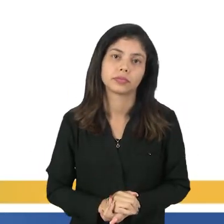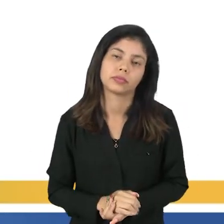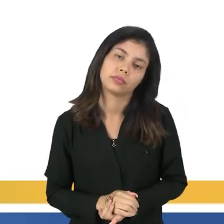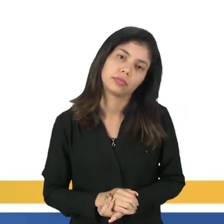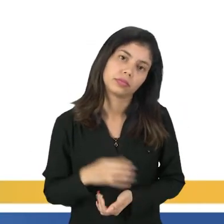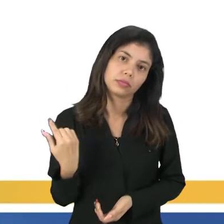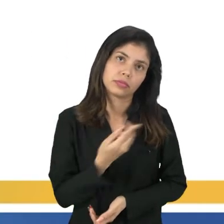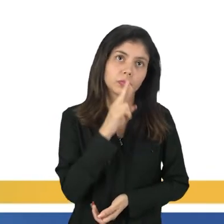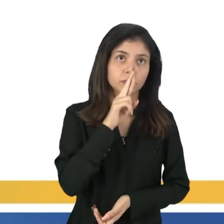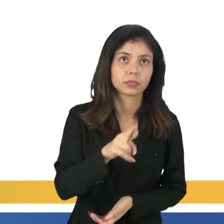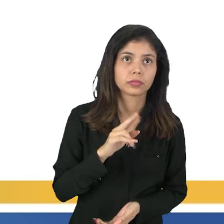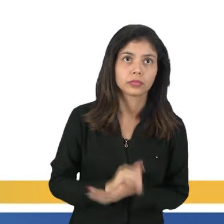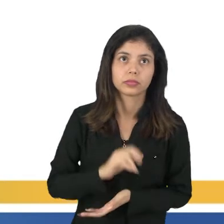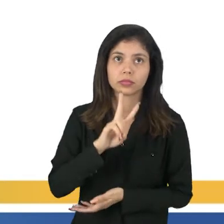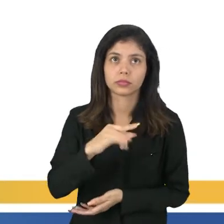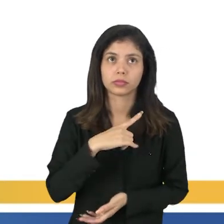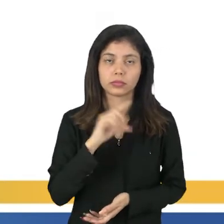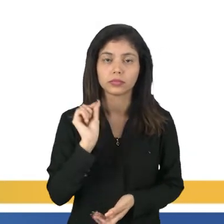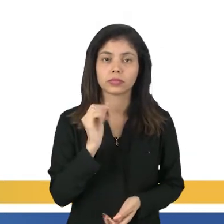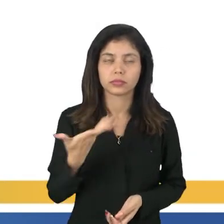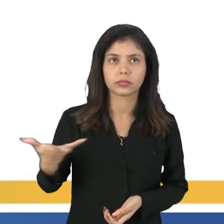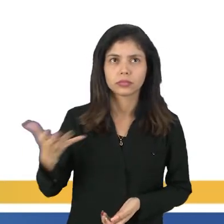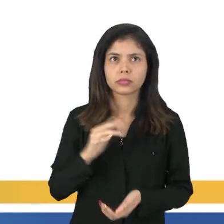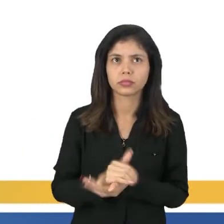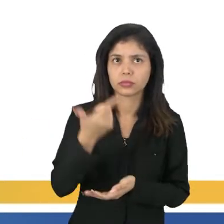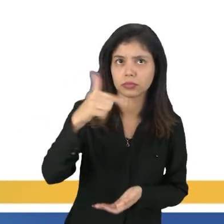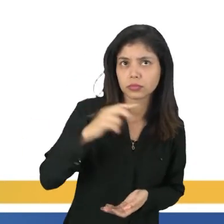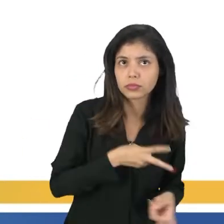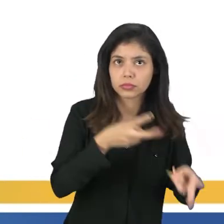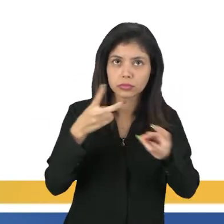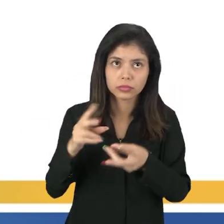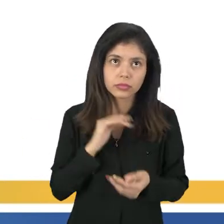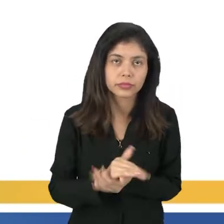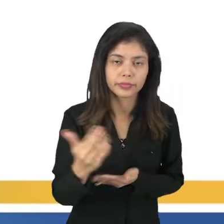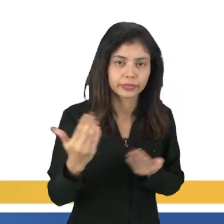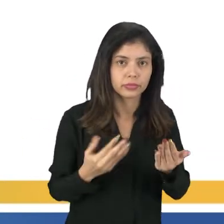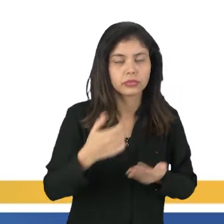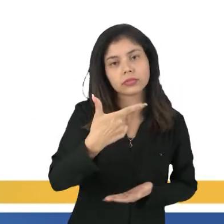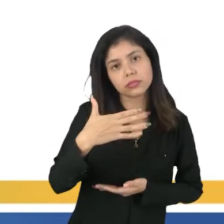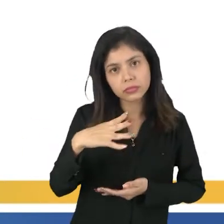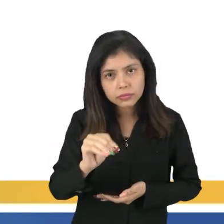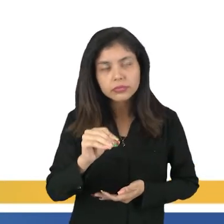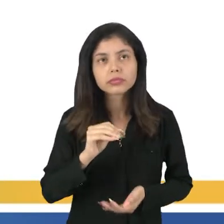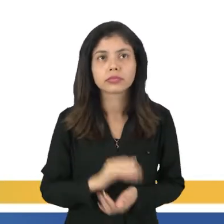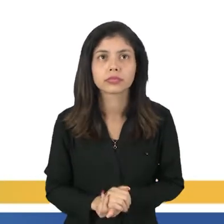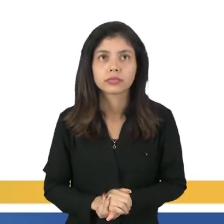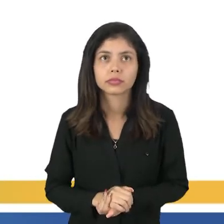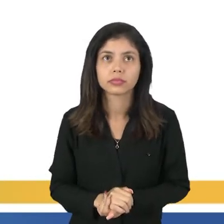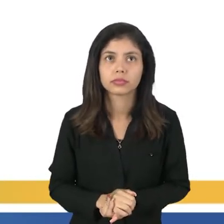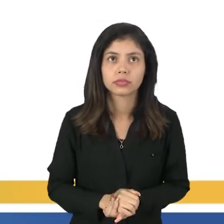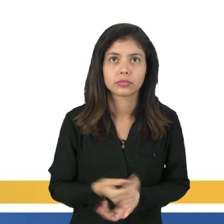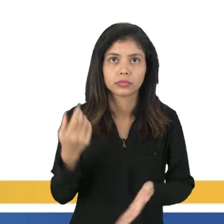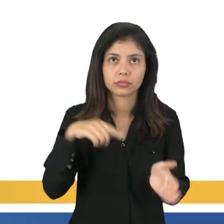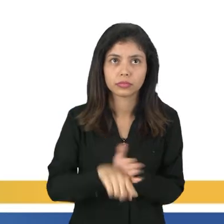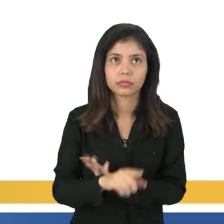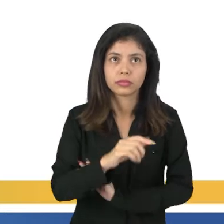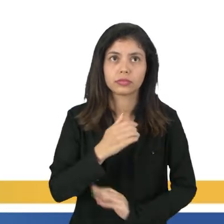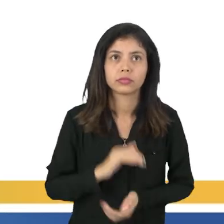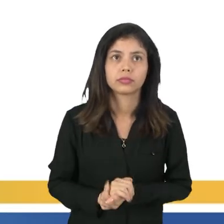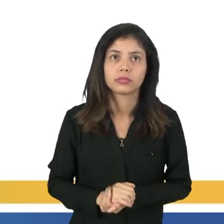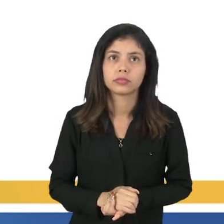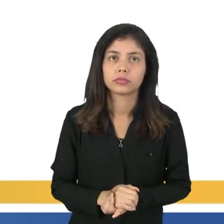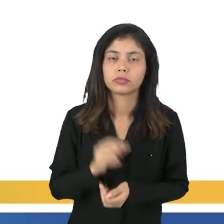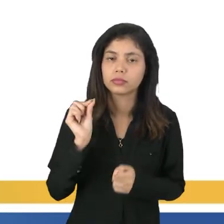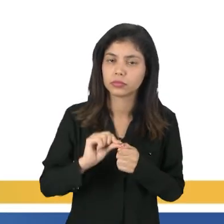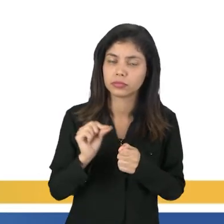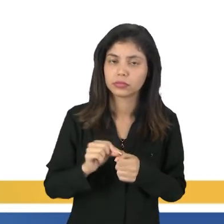Ok? A nossa resolução vai ter por base o seguinte: novamente percebemos que a relação existente associa as 20 questões